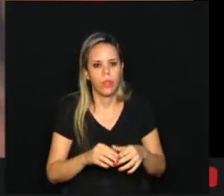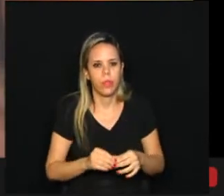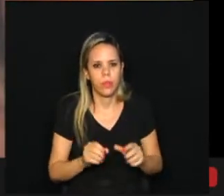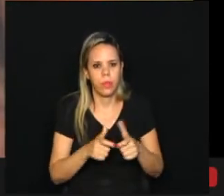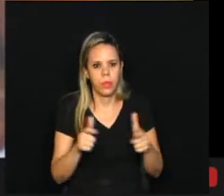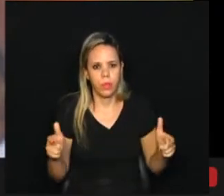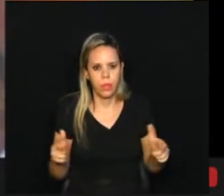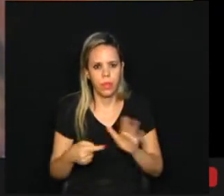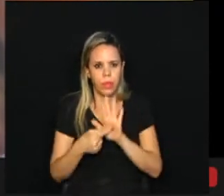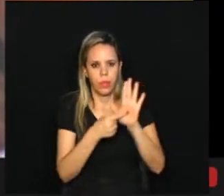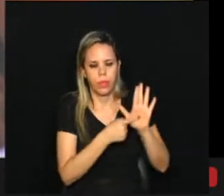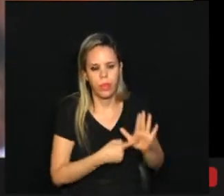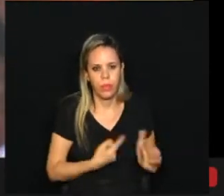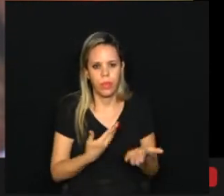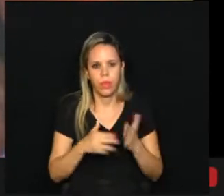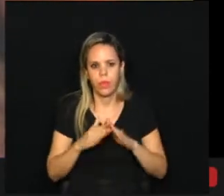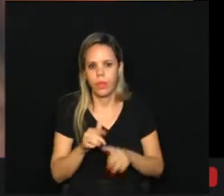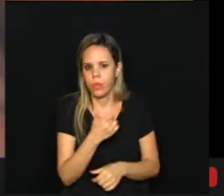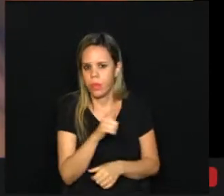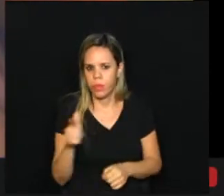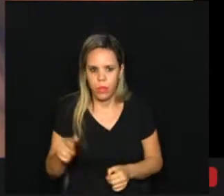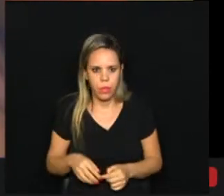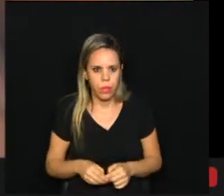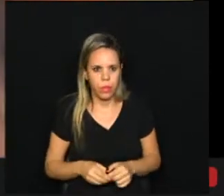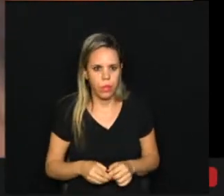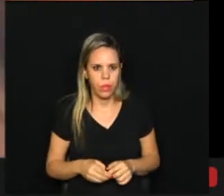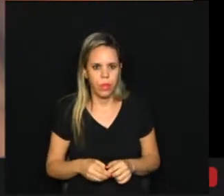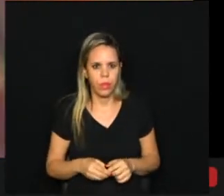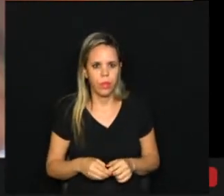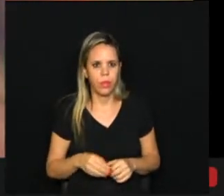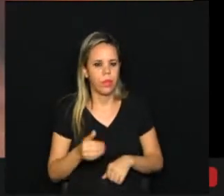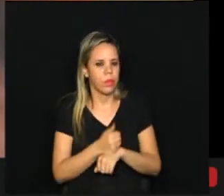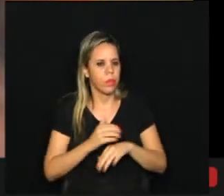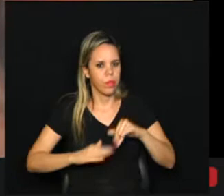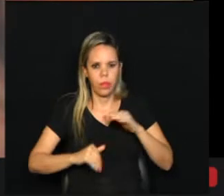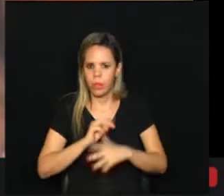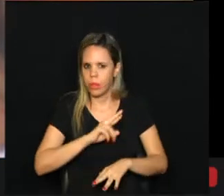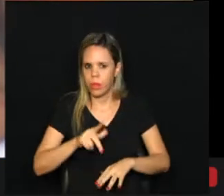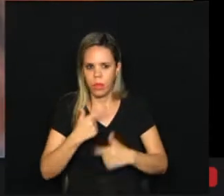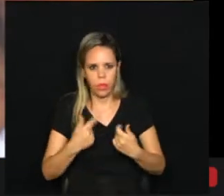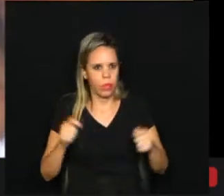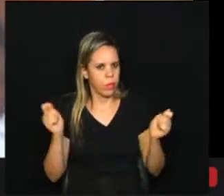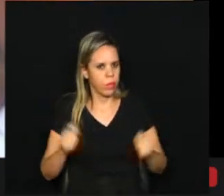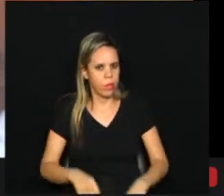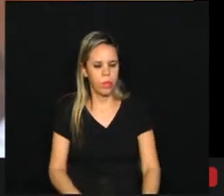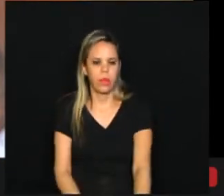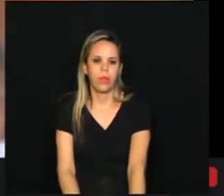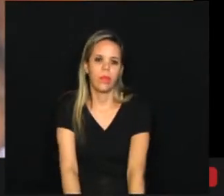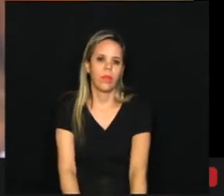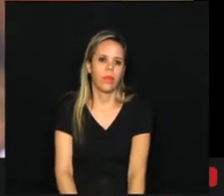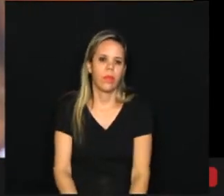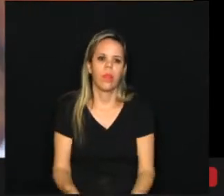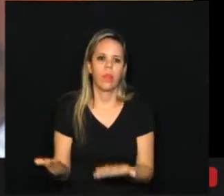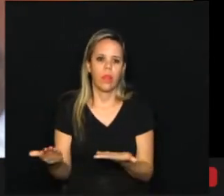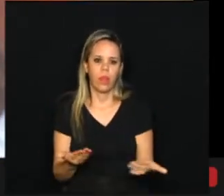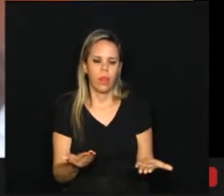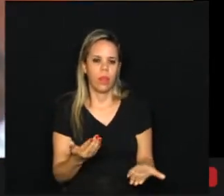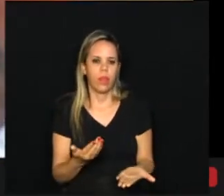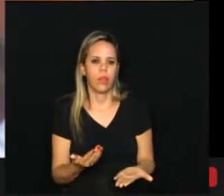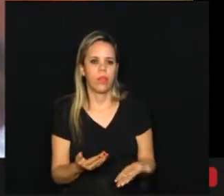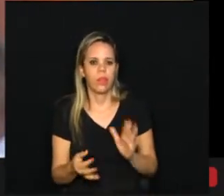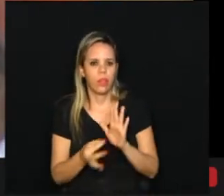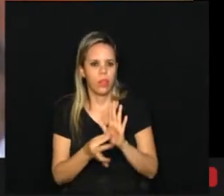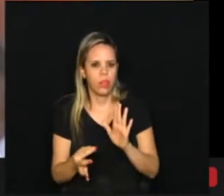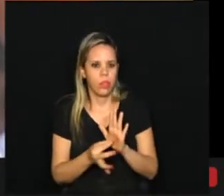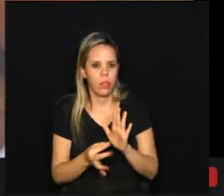amplamente demonstrado que a escola os profissionais não são capacitados nem para receber uma